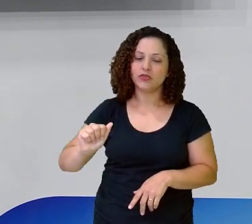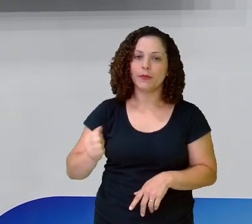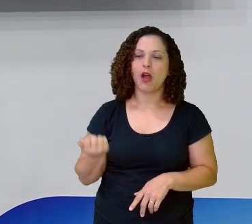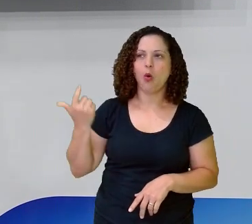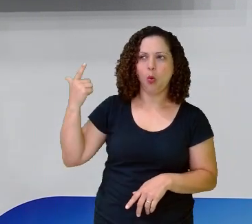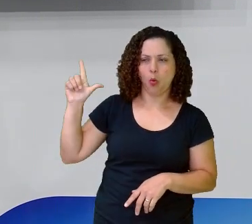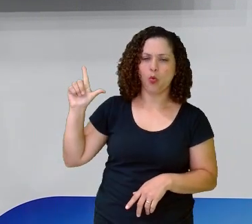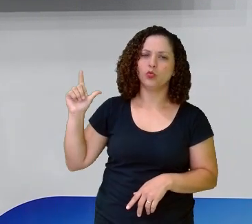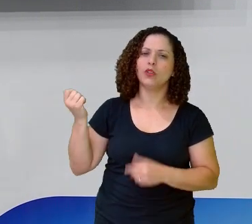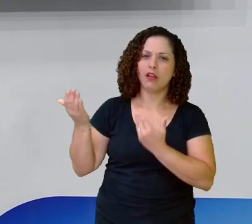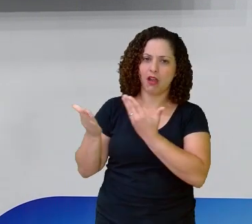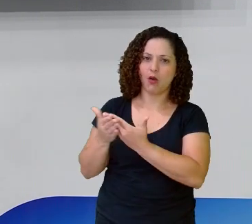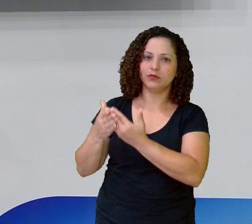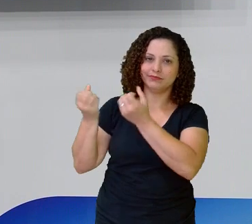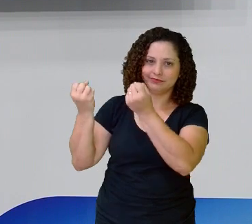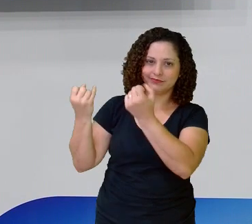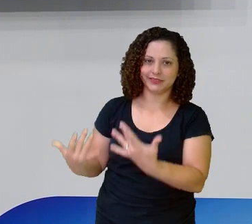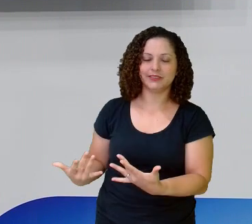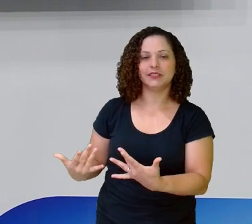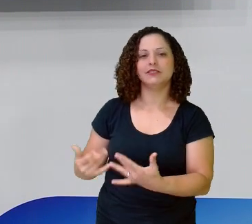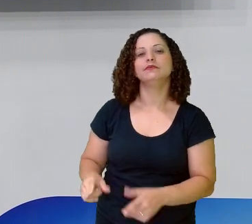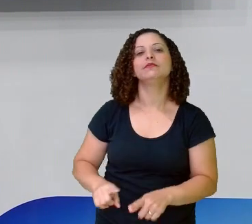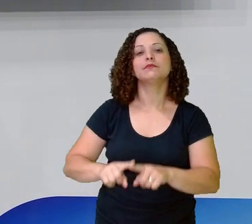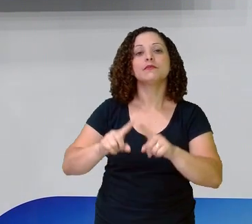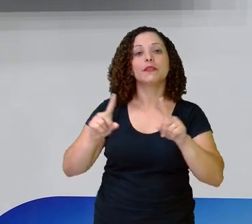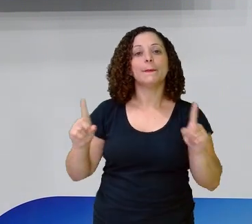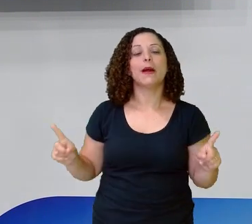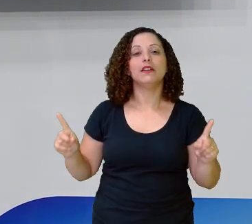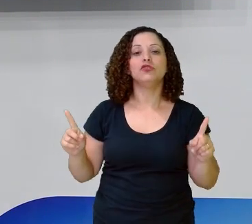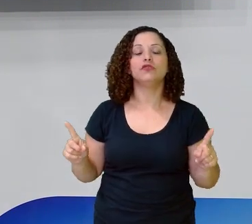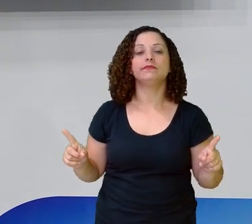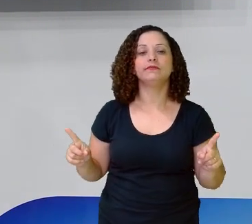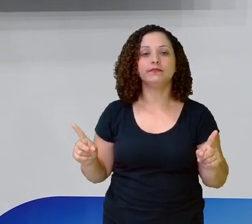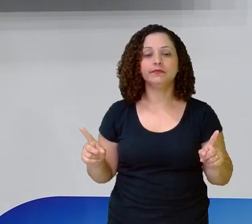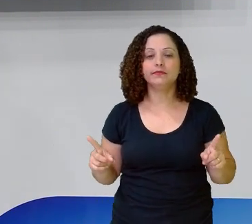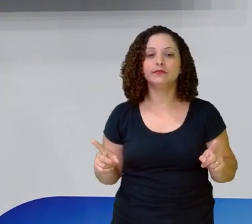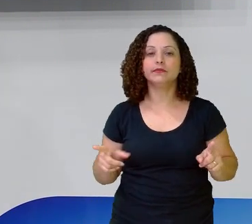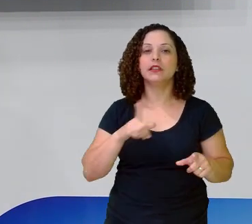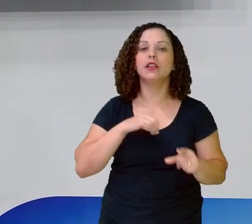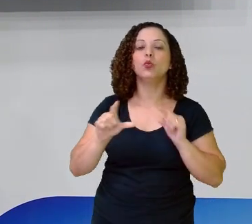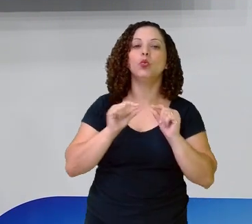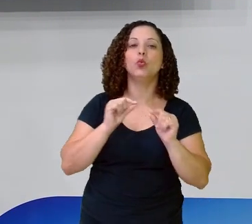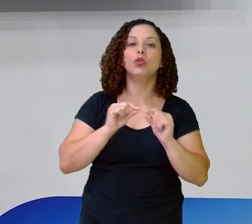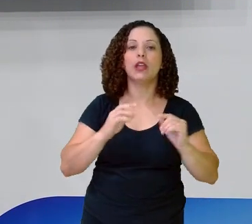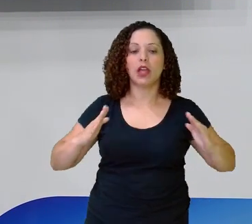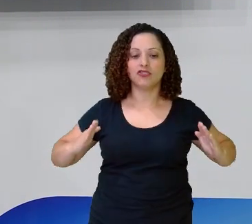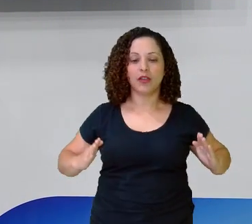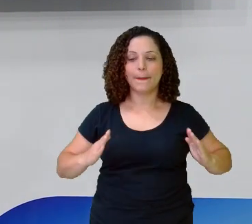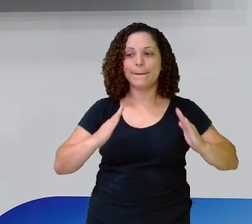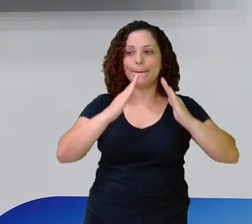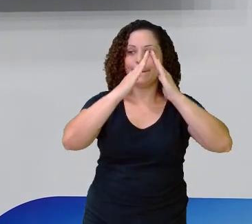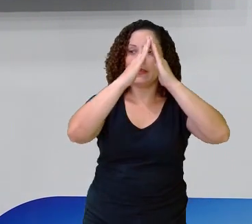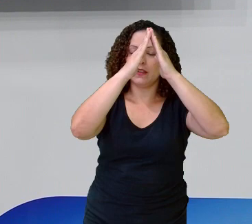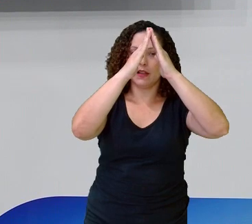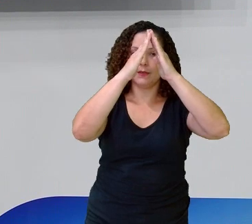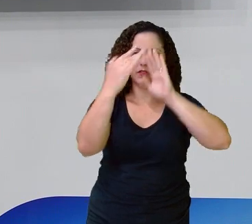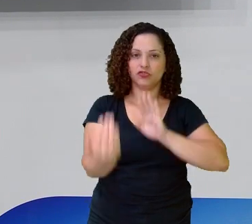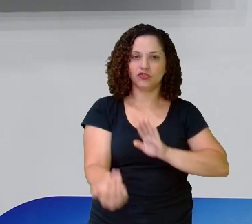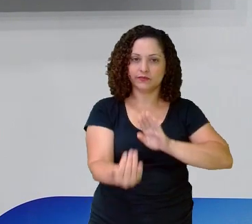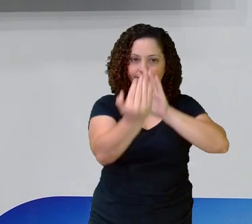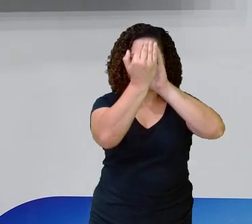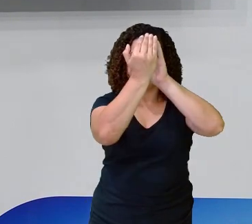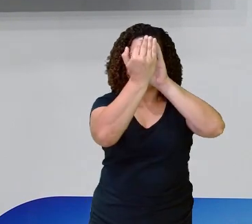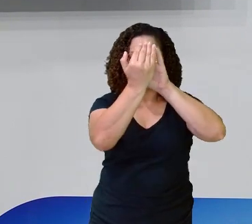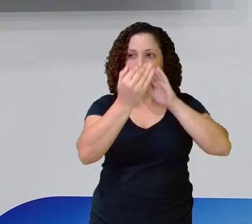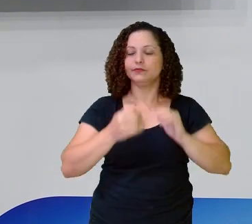para outra aula. Inclusive, vale destaque demais, tanto as pirâmides quanto os prismas,